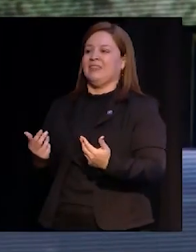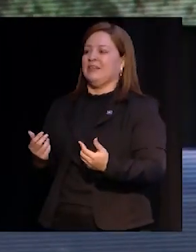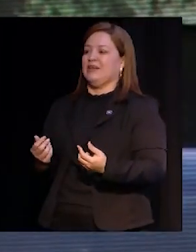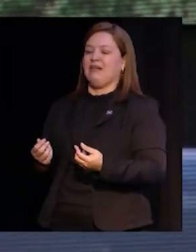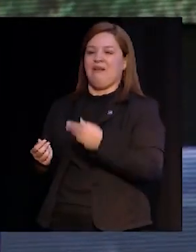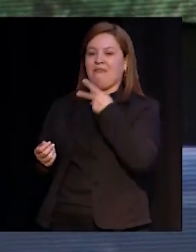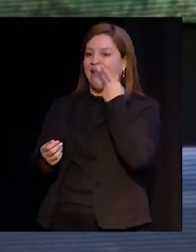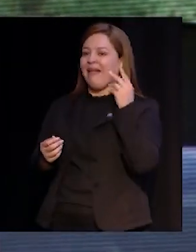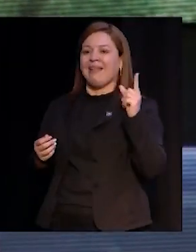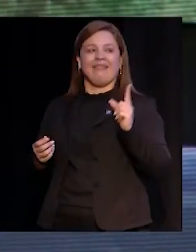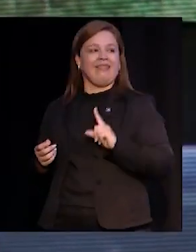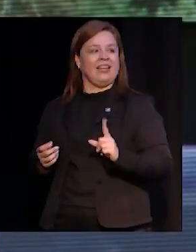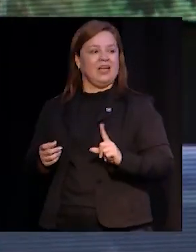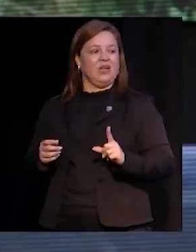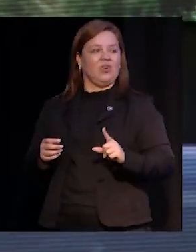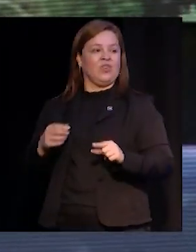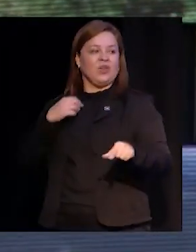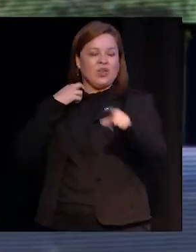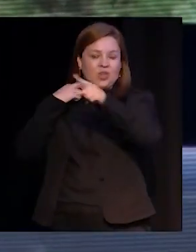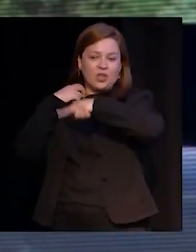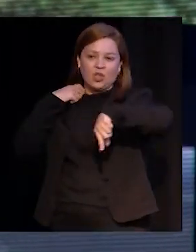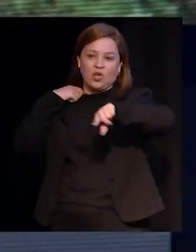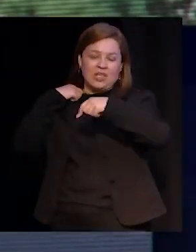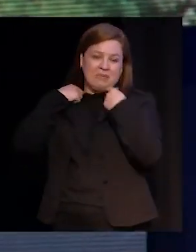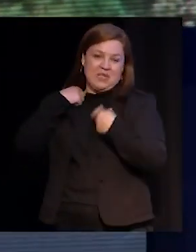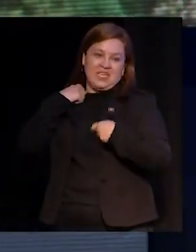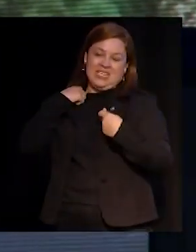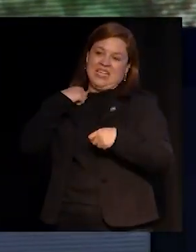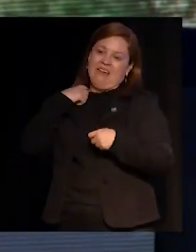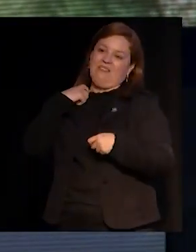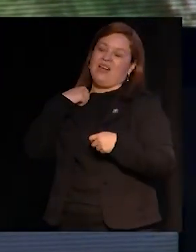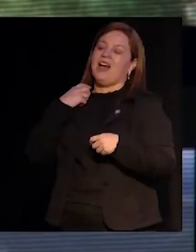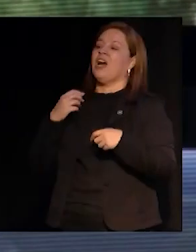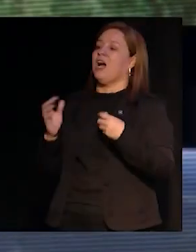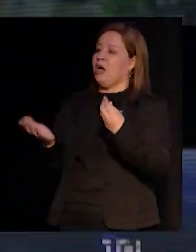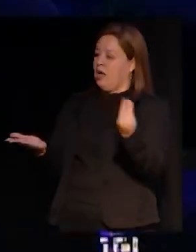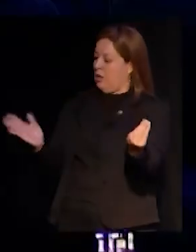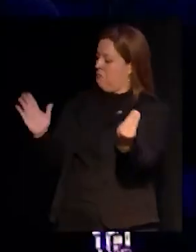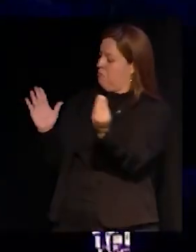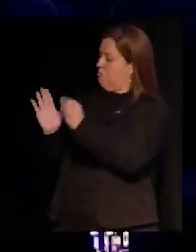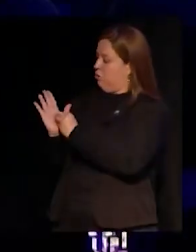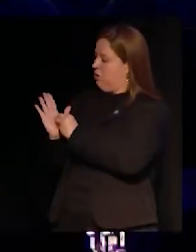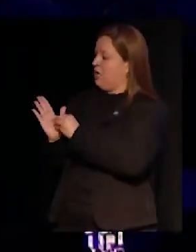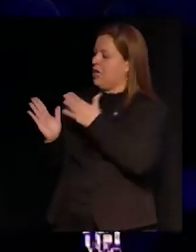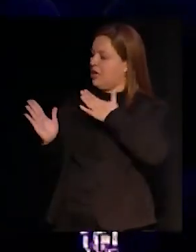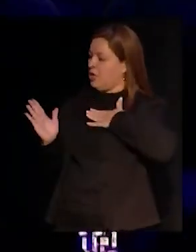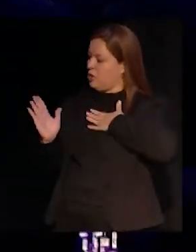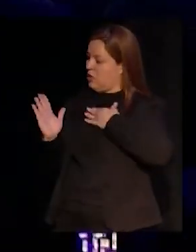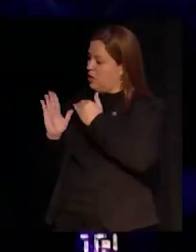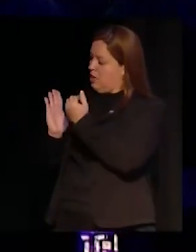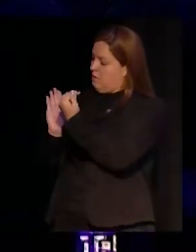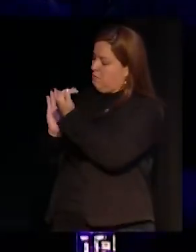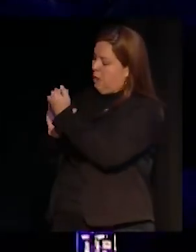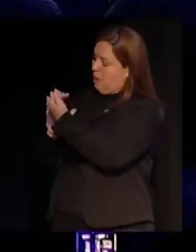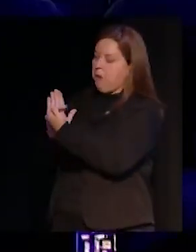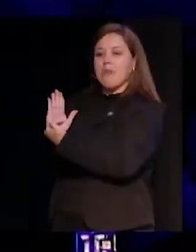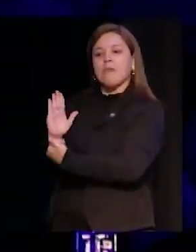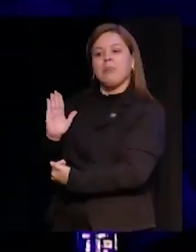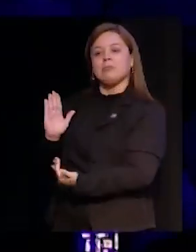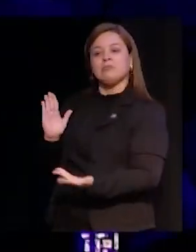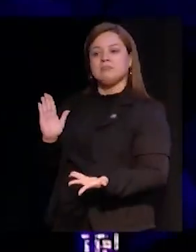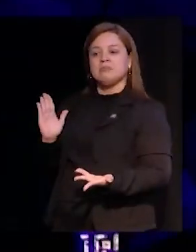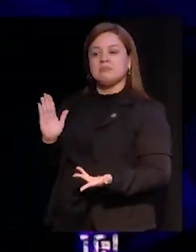renúncia. Nós deveríamos colocar isso na nossa agenda. Tá certo? Uma